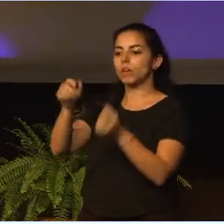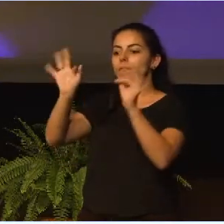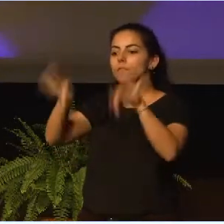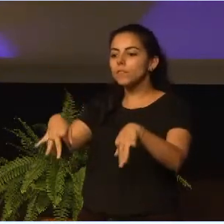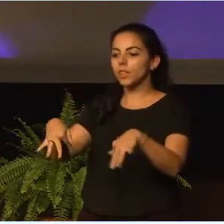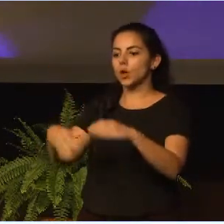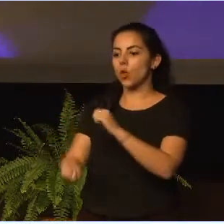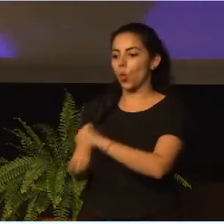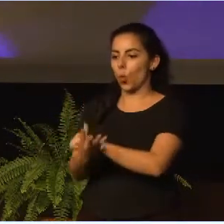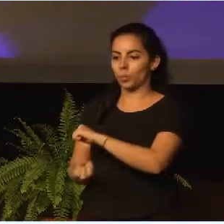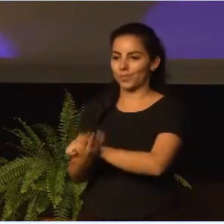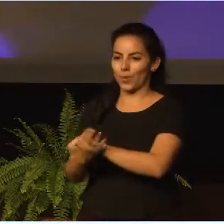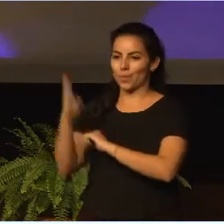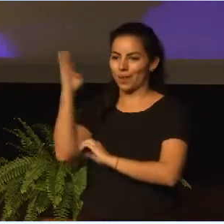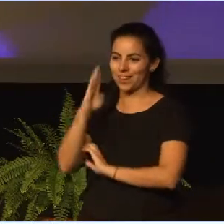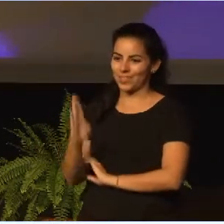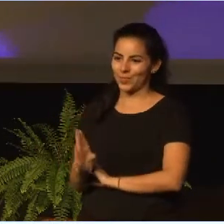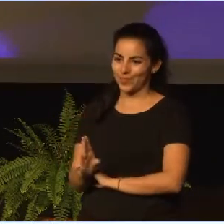país.